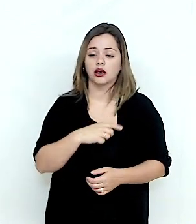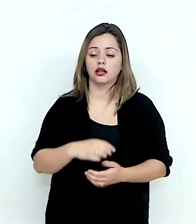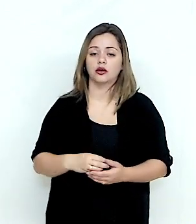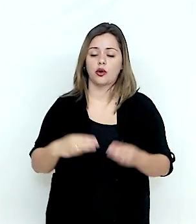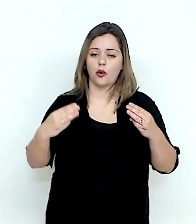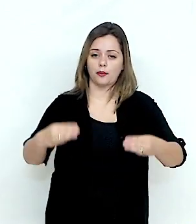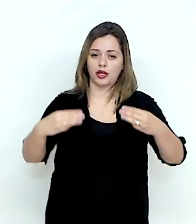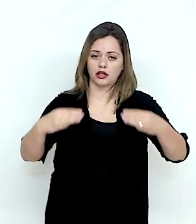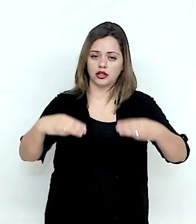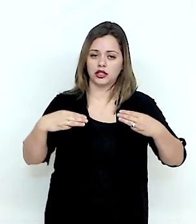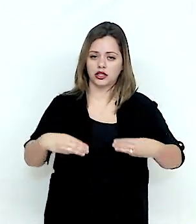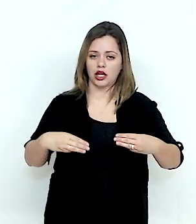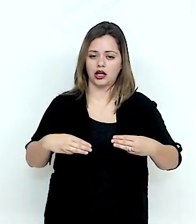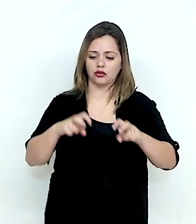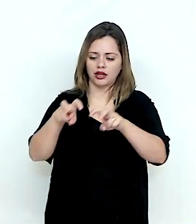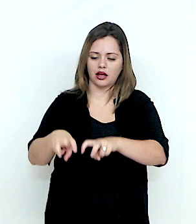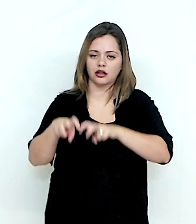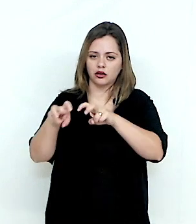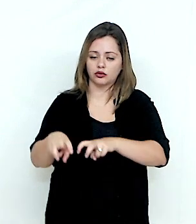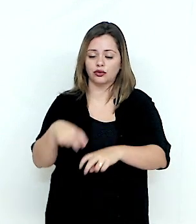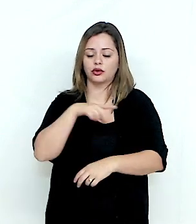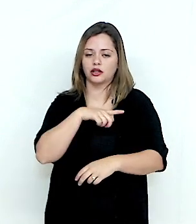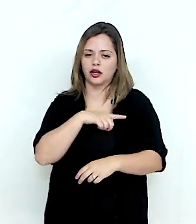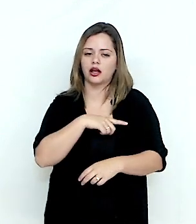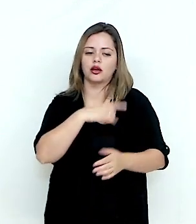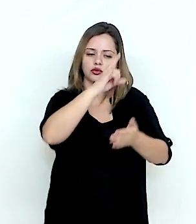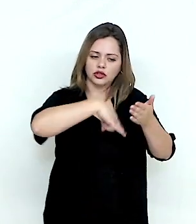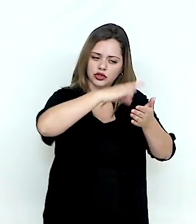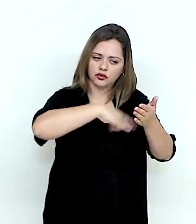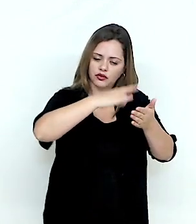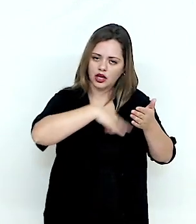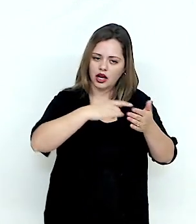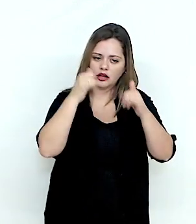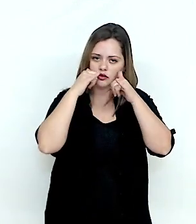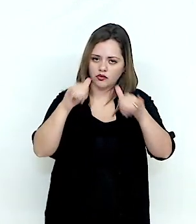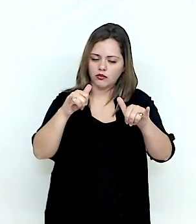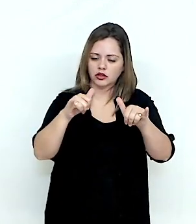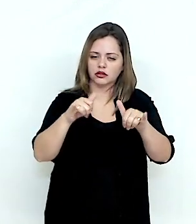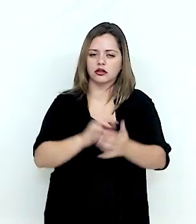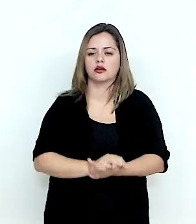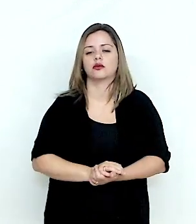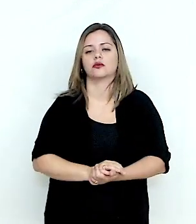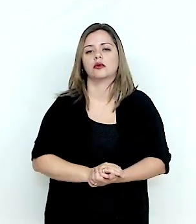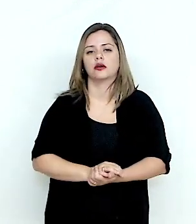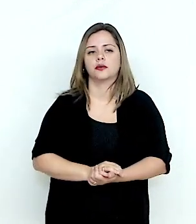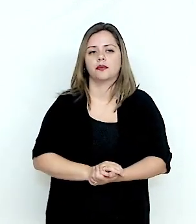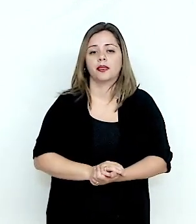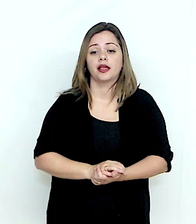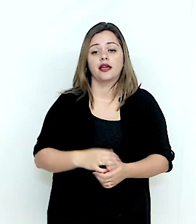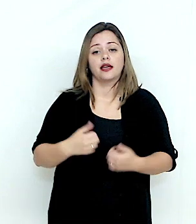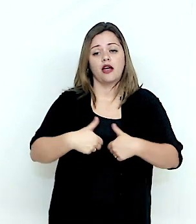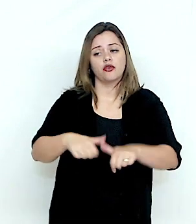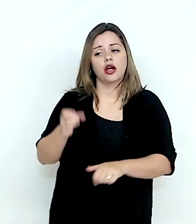a questão do certificado sanitário digital, que vai também facilitar o